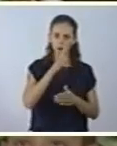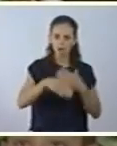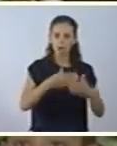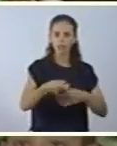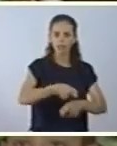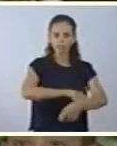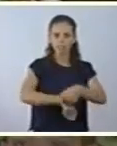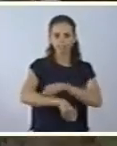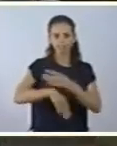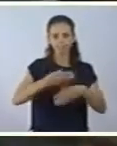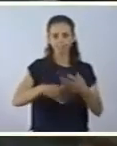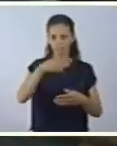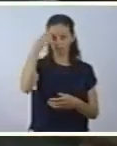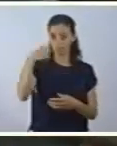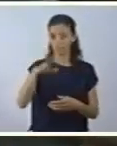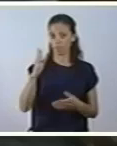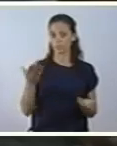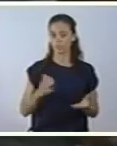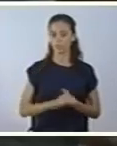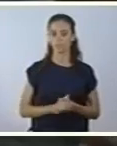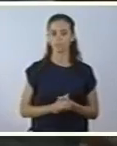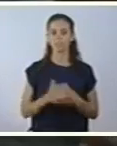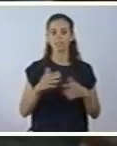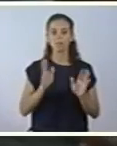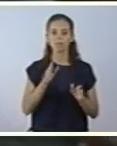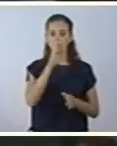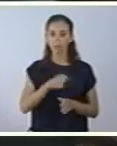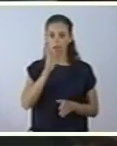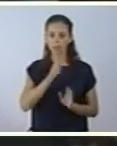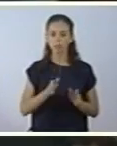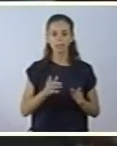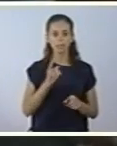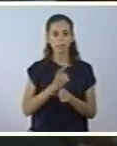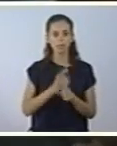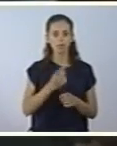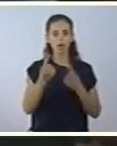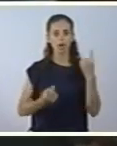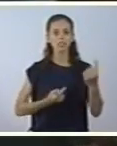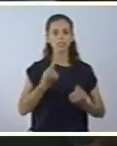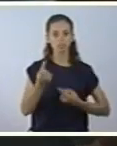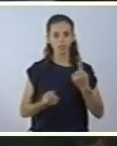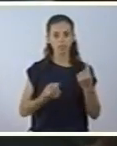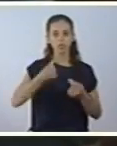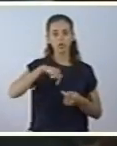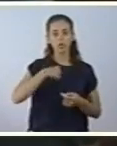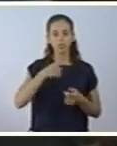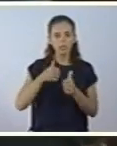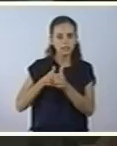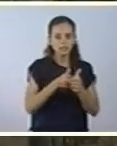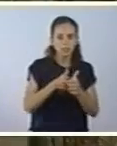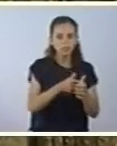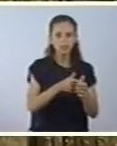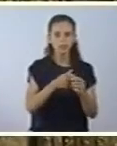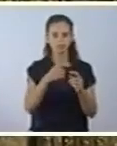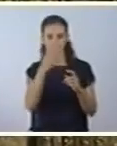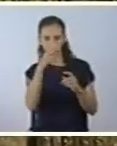prática. Esta é a parte mais difícil. Mas é preciso colocá-la em prática. Mesmo que às vezes sejamos perseguidos, mesmo